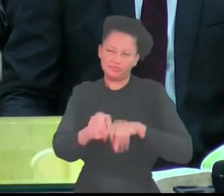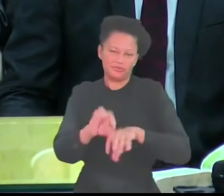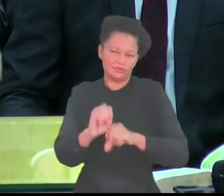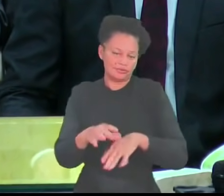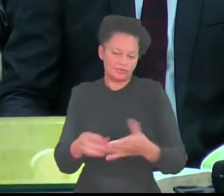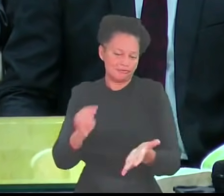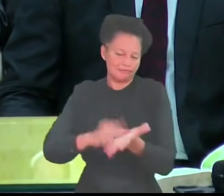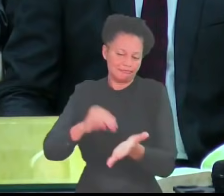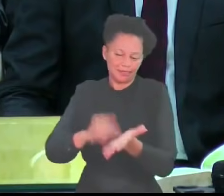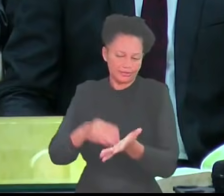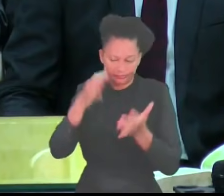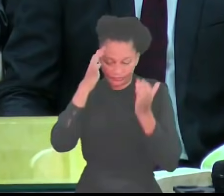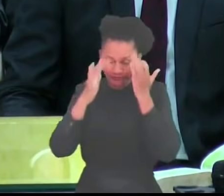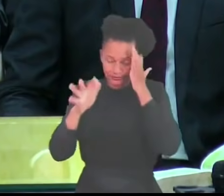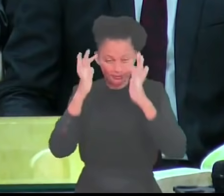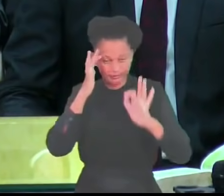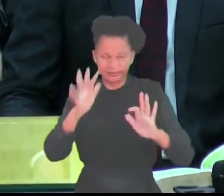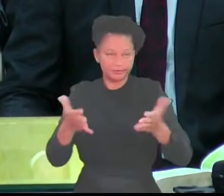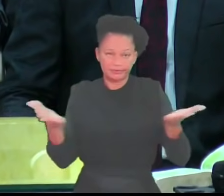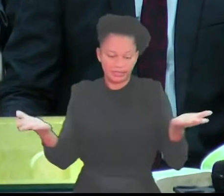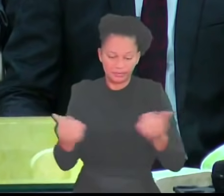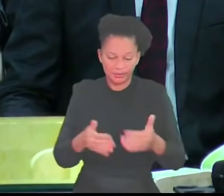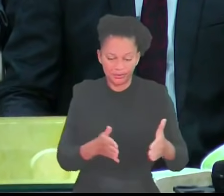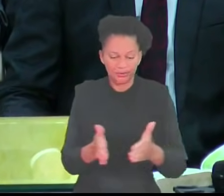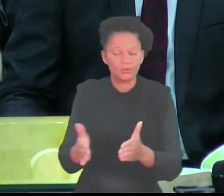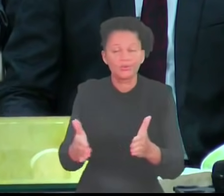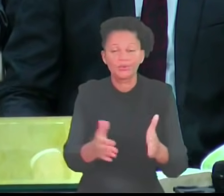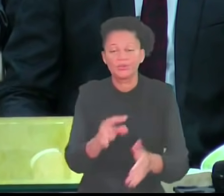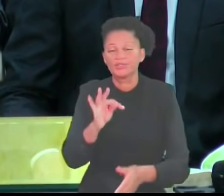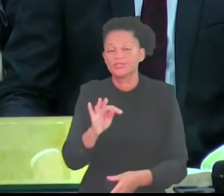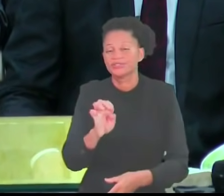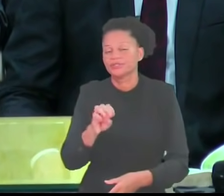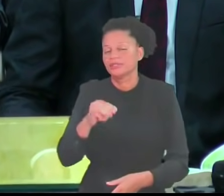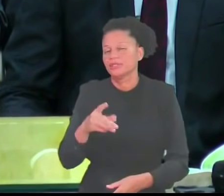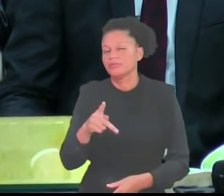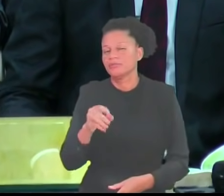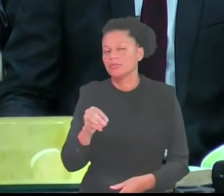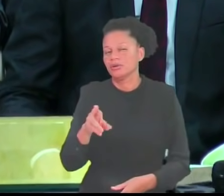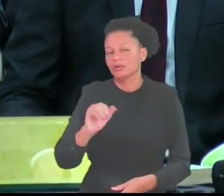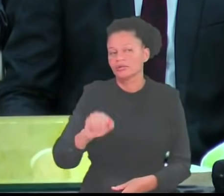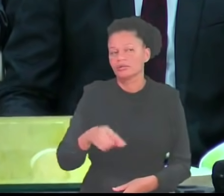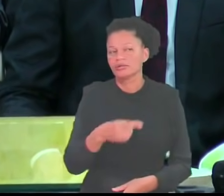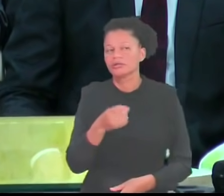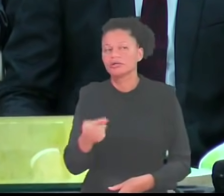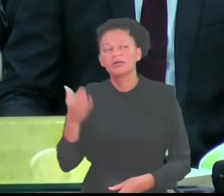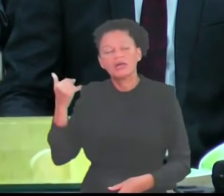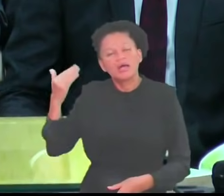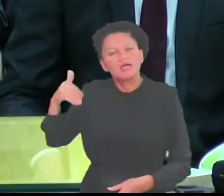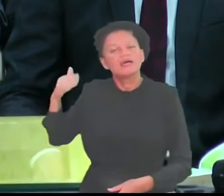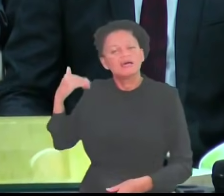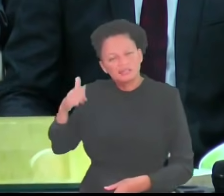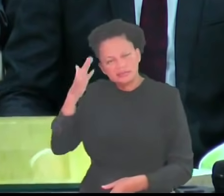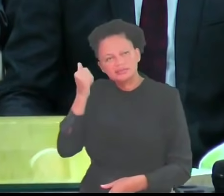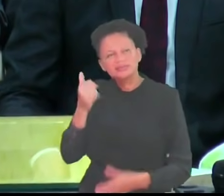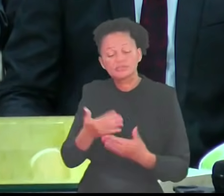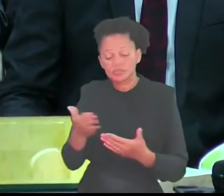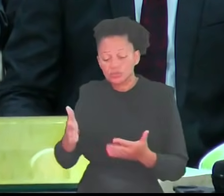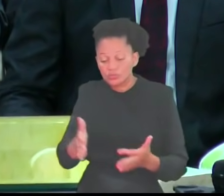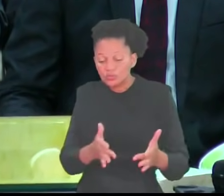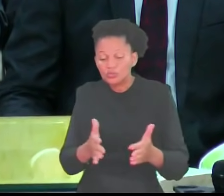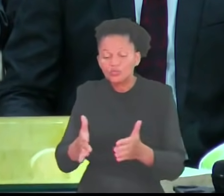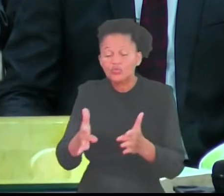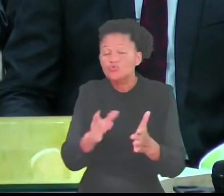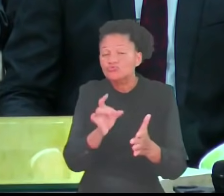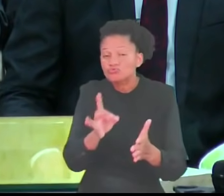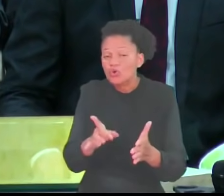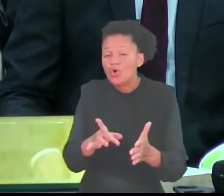ninguém sabe mais nem o que é um rio temporão. O que é um rio temporão? Os do tempo antigo sabem. São rios que só